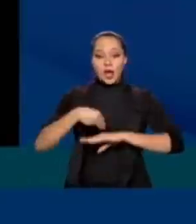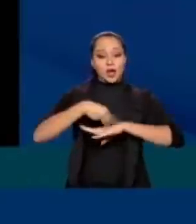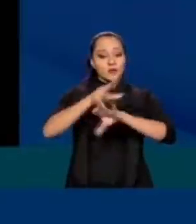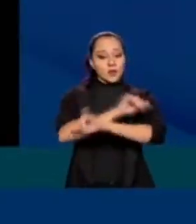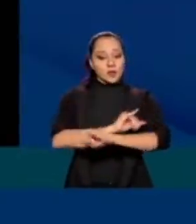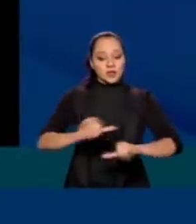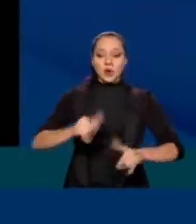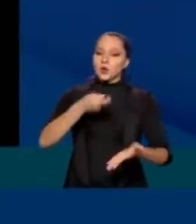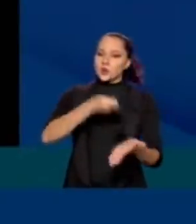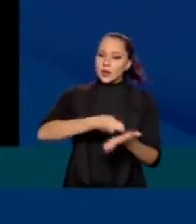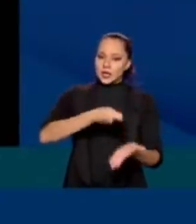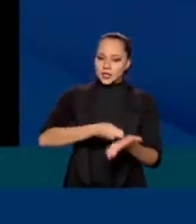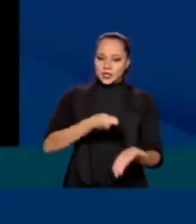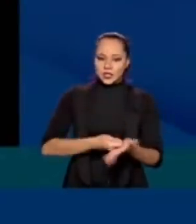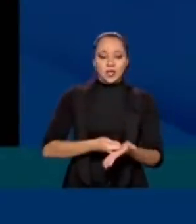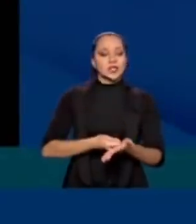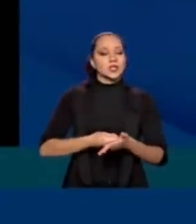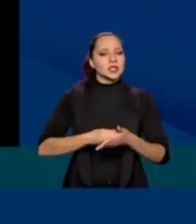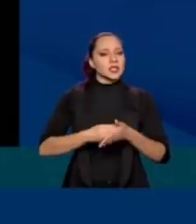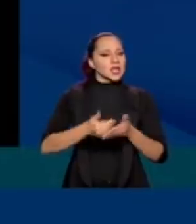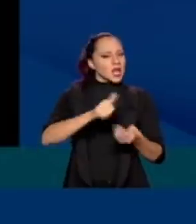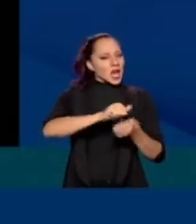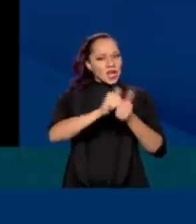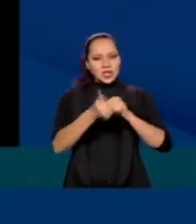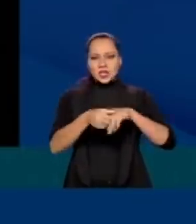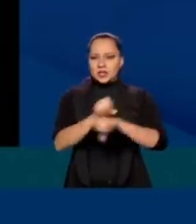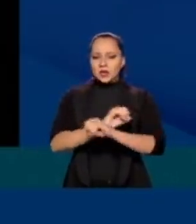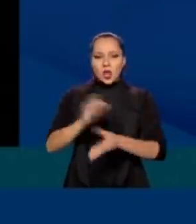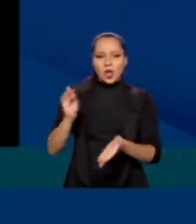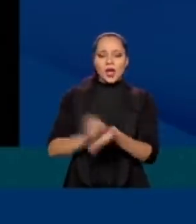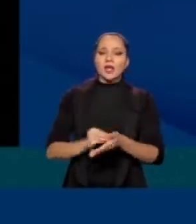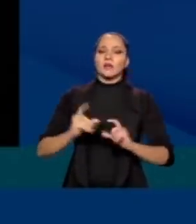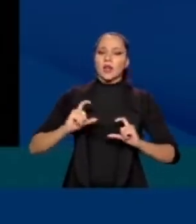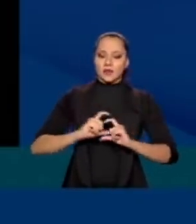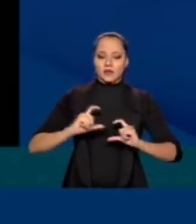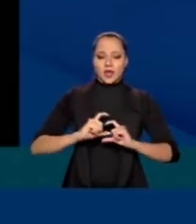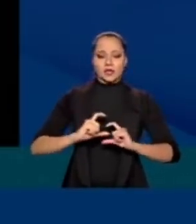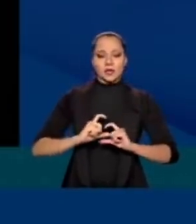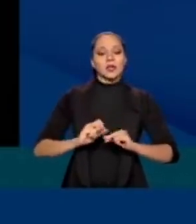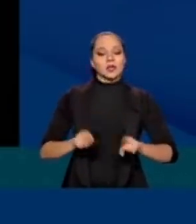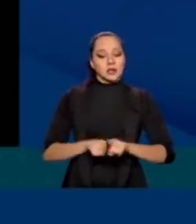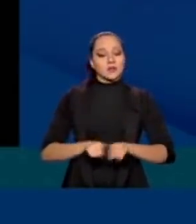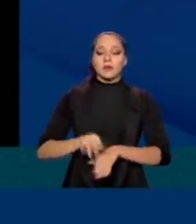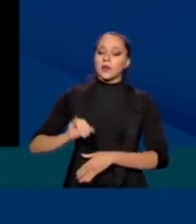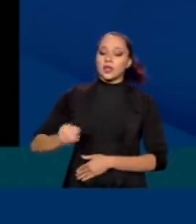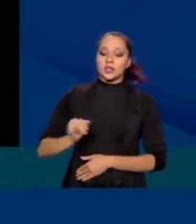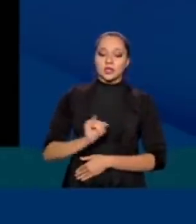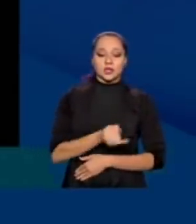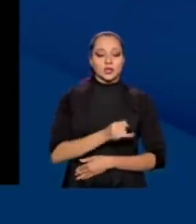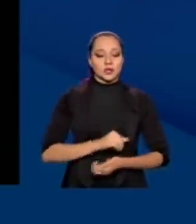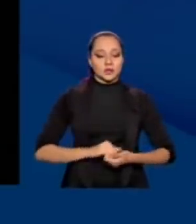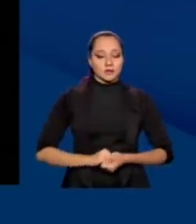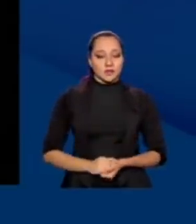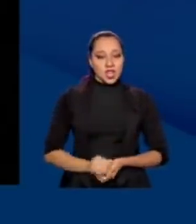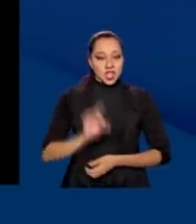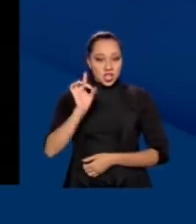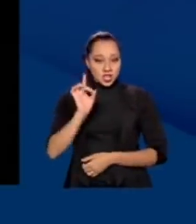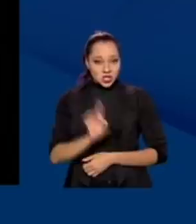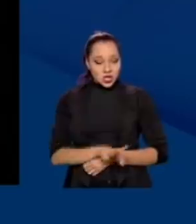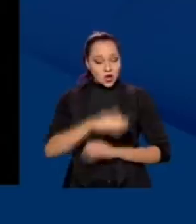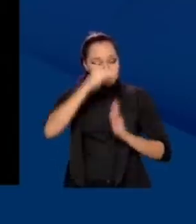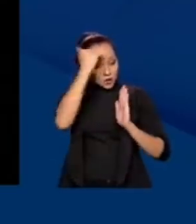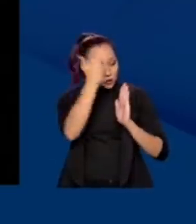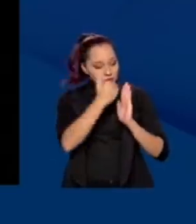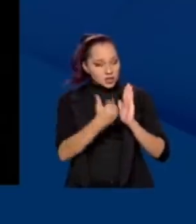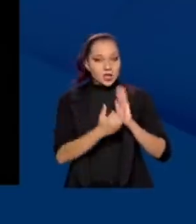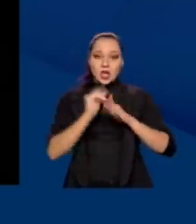sobre exigências inflexíveis impostas pela Pfizer e pela Janssen também, que somente foram